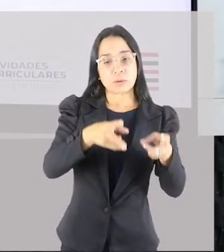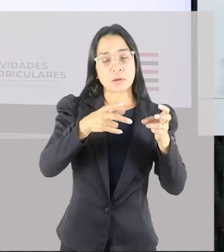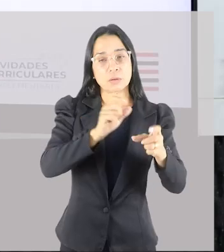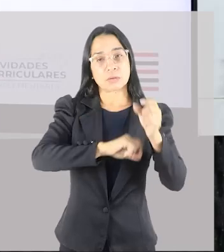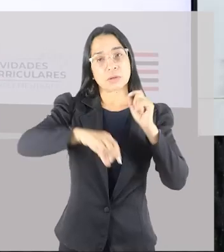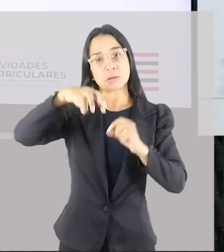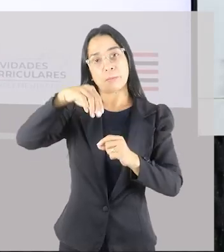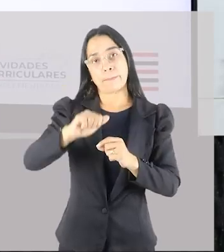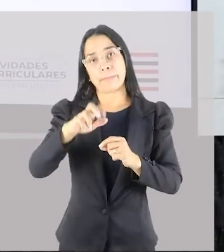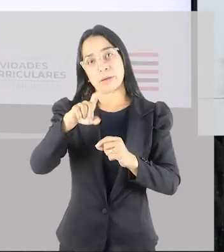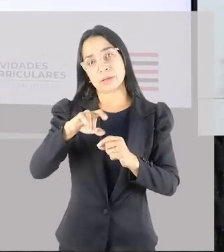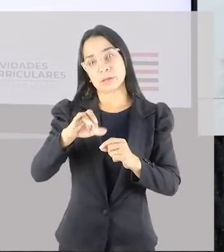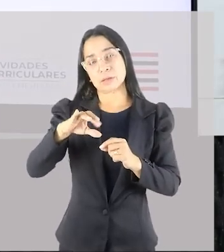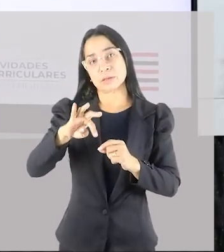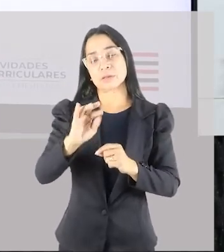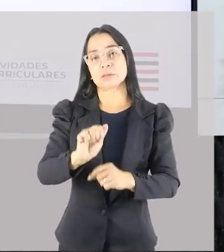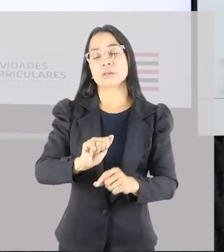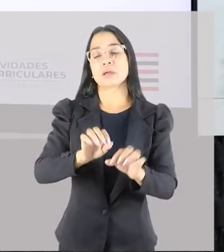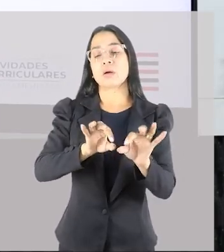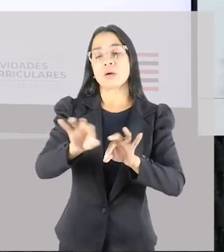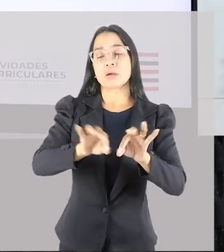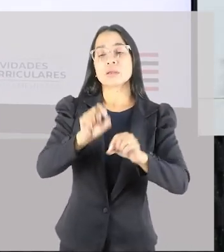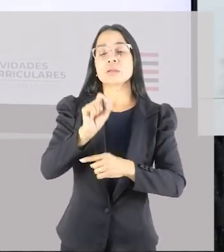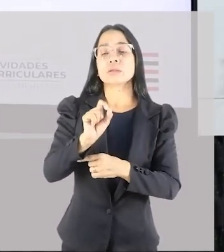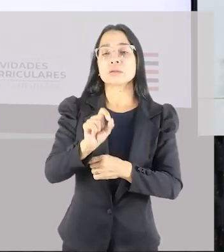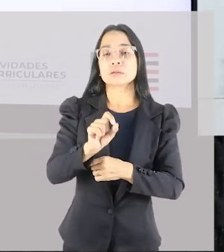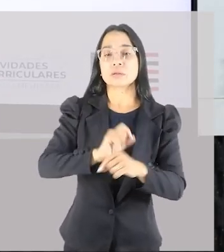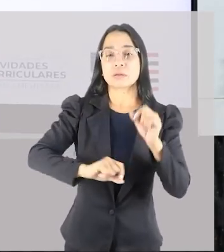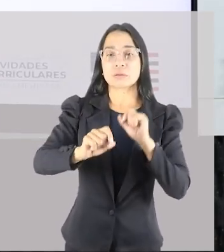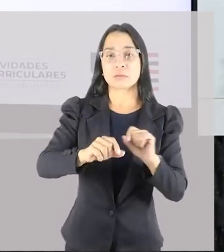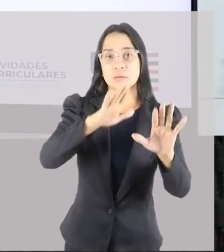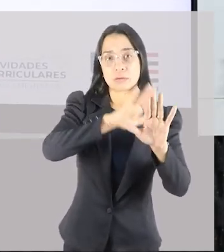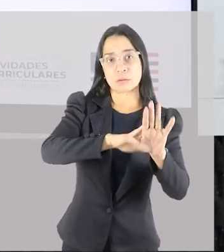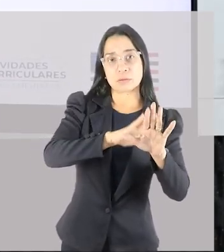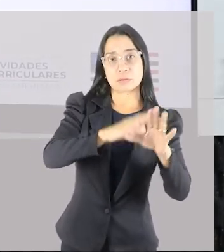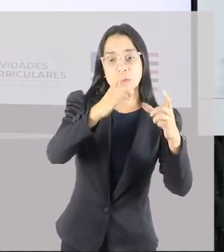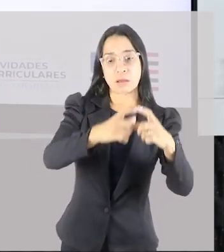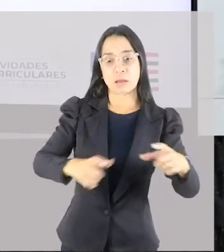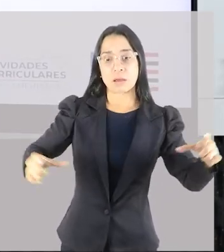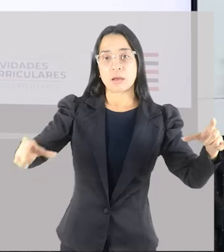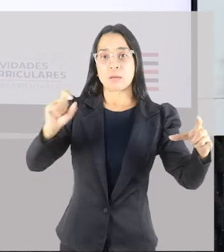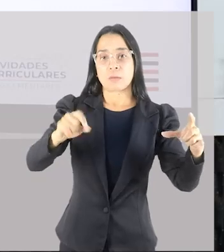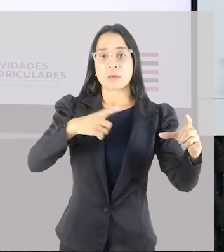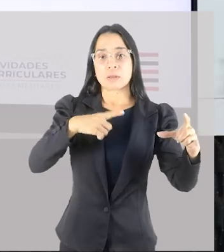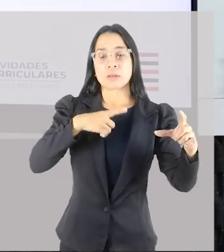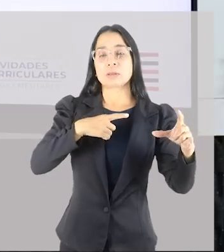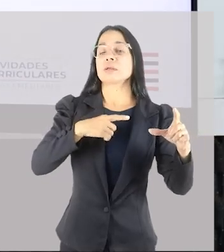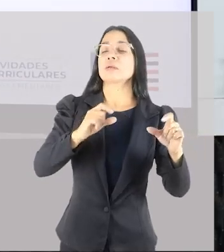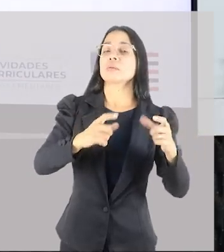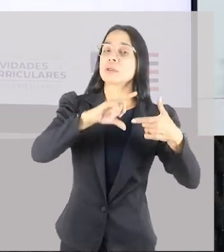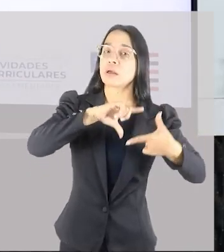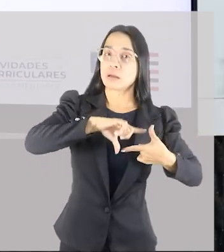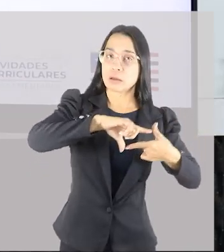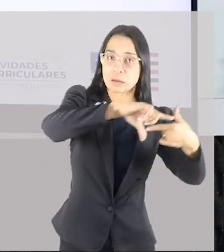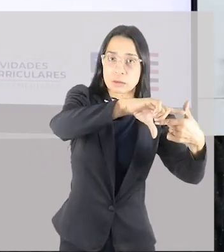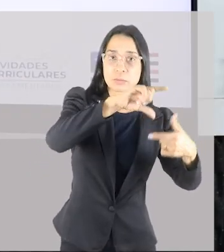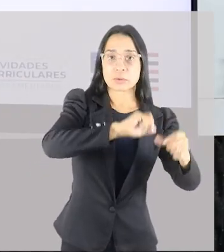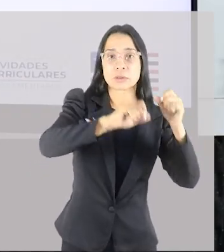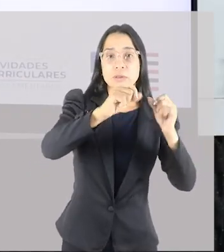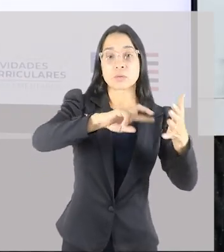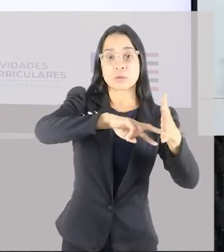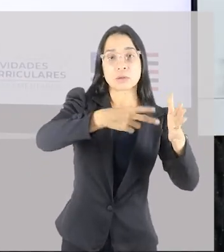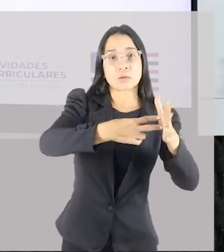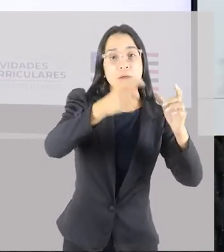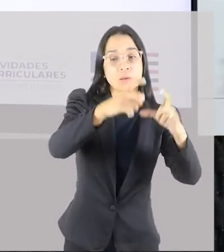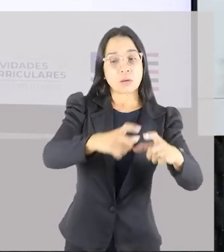assim Sim nós temos também a ideologia no sentido mais amplo dela e nós temos a alienação também num sentido bem mais amplo